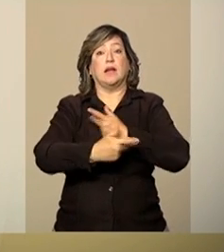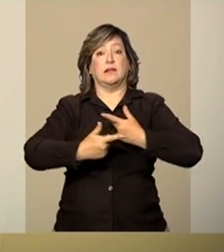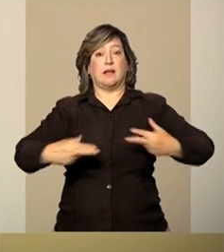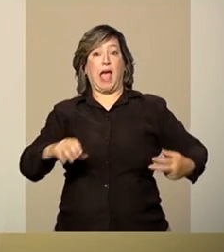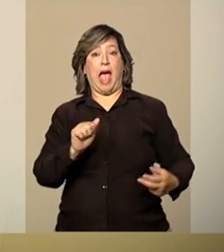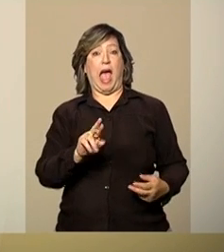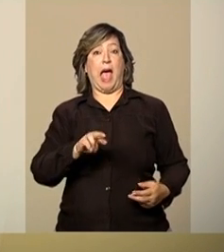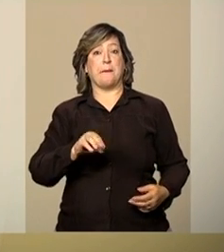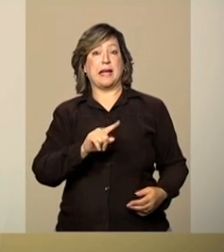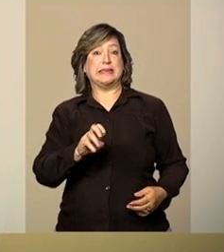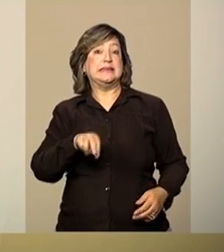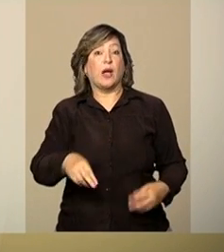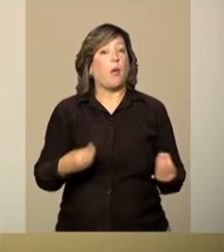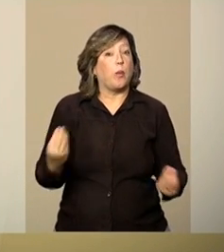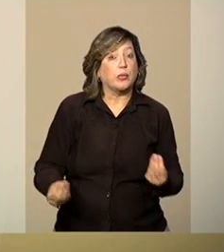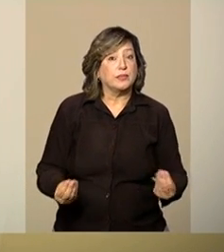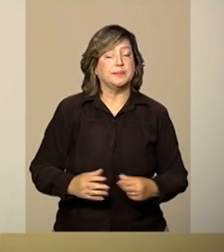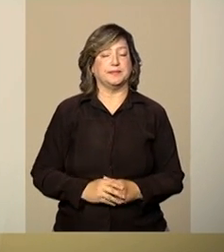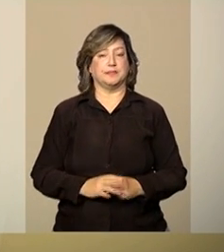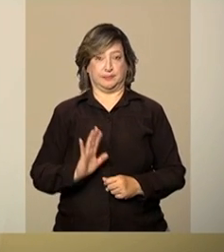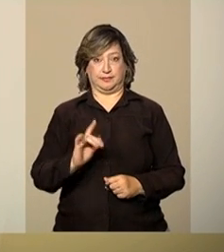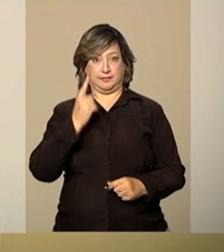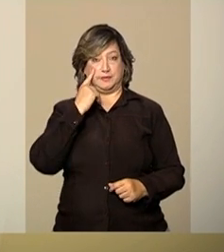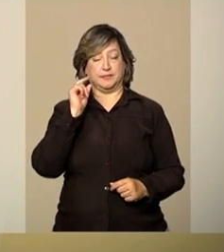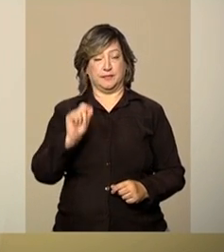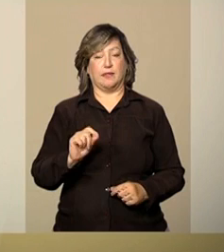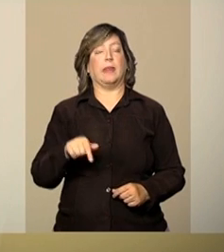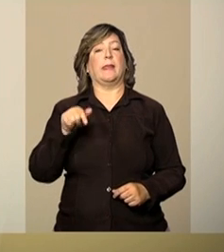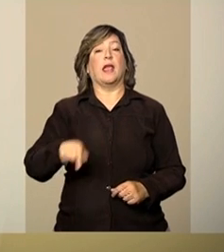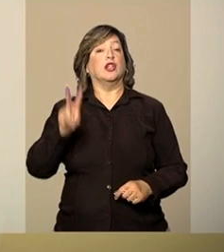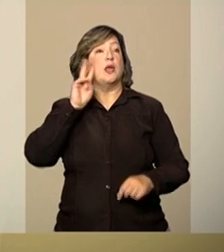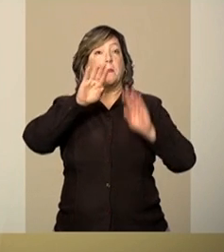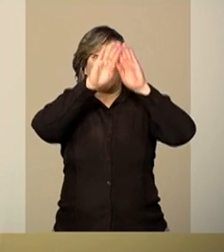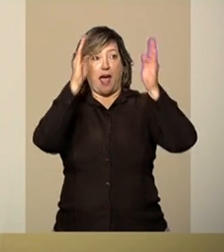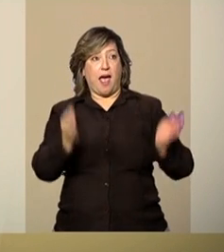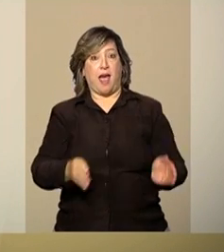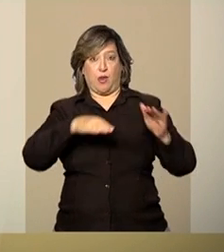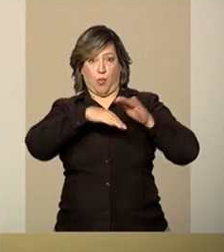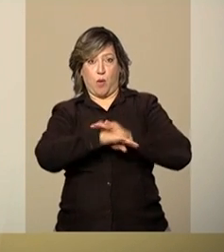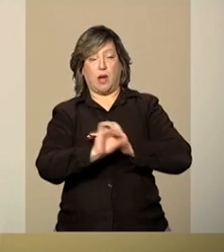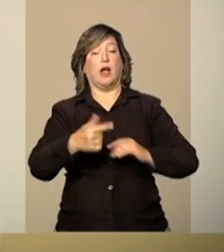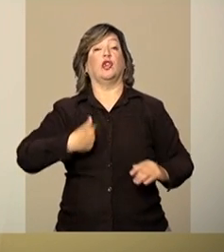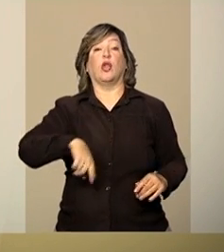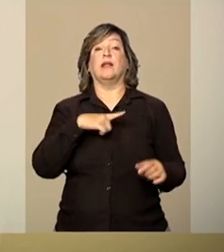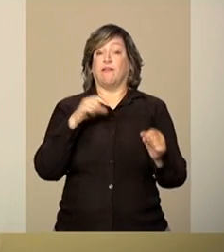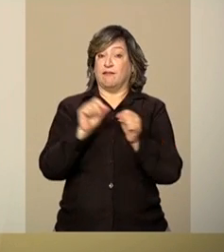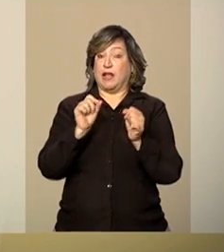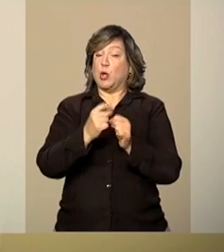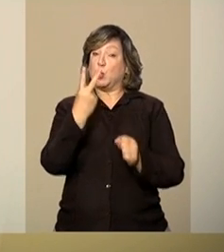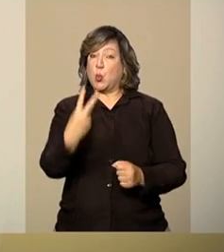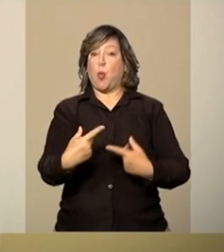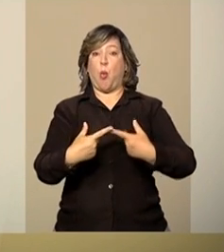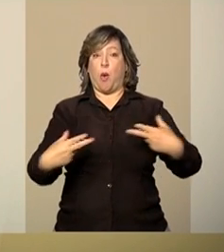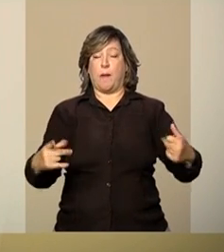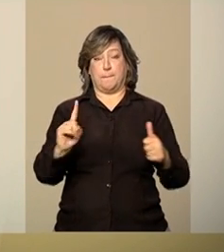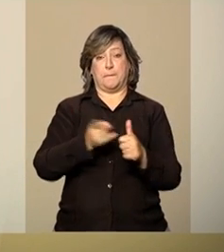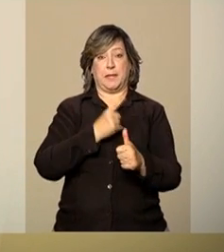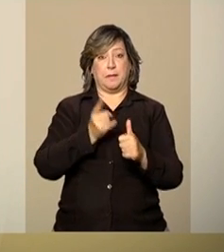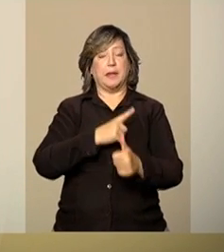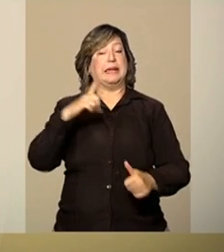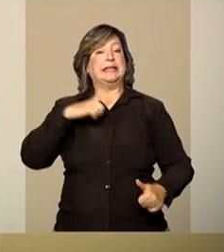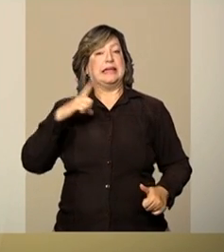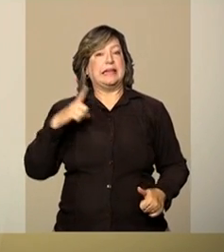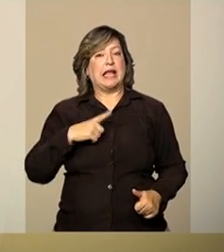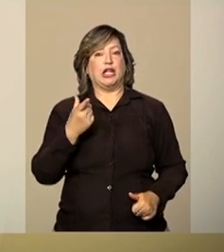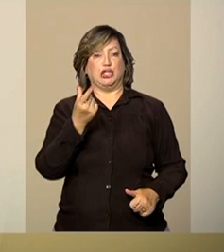armazenagem no Brasil presidenta olha Luciano em relação à armazenagem Estamos fazendo duas coisas primeiro temos uma